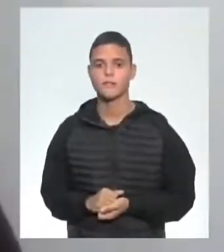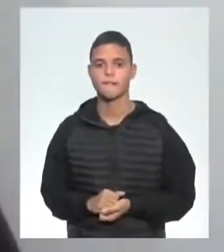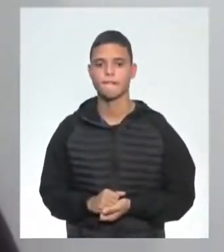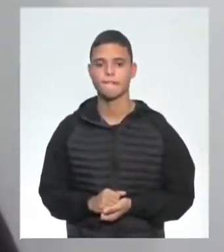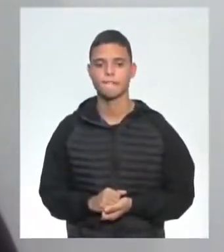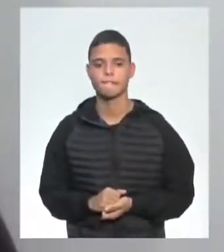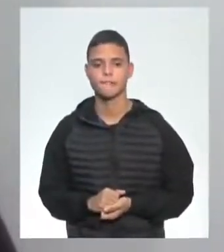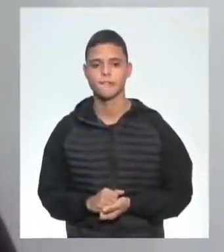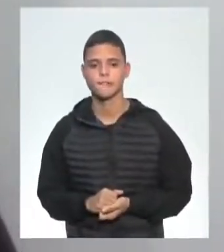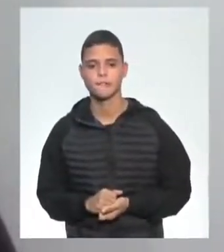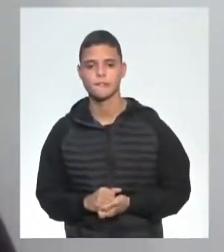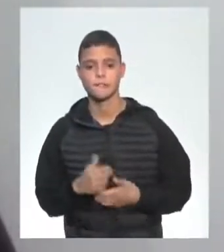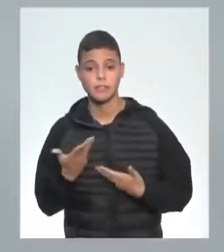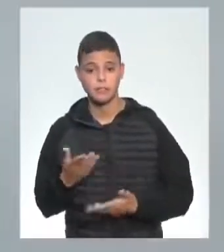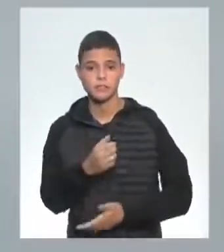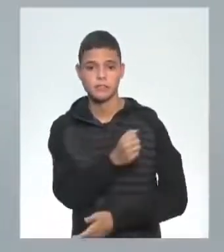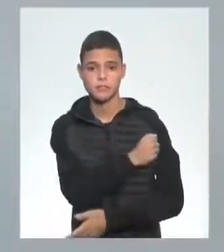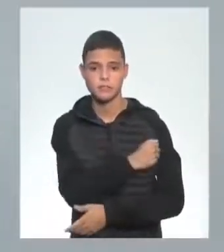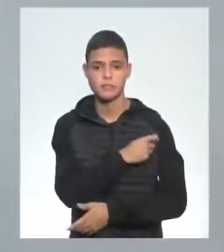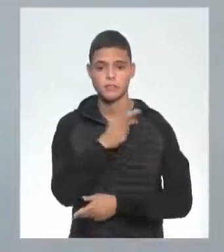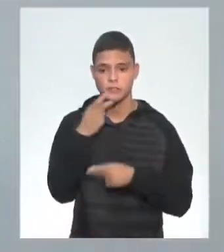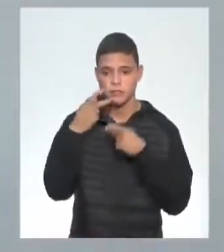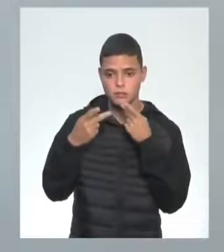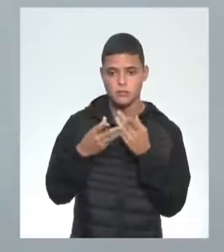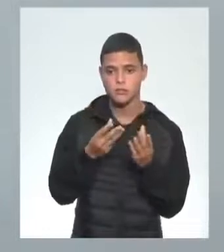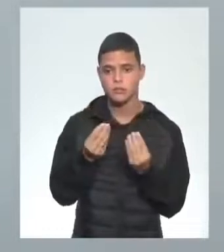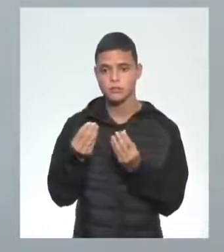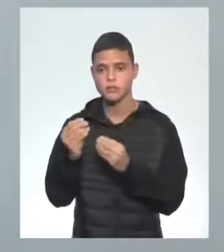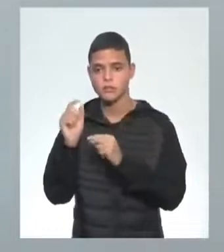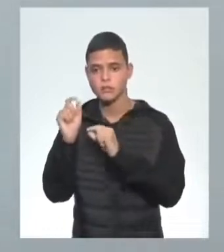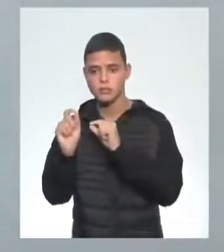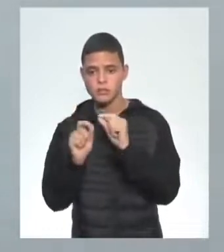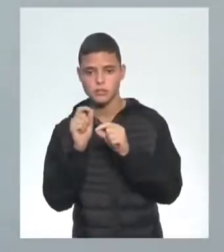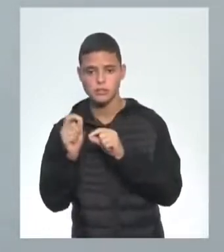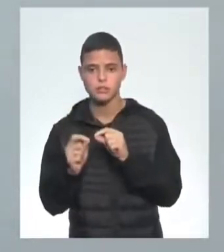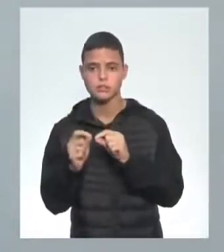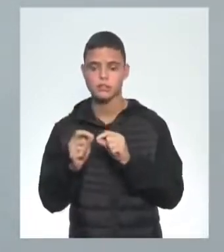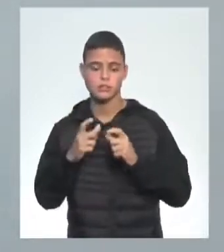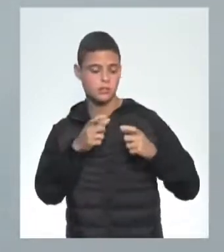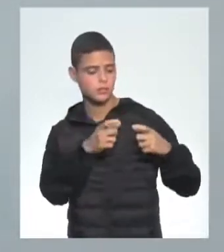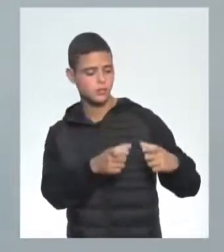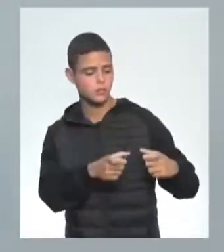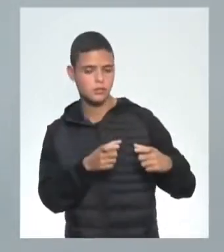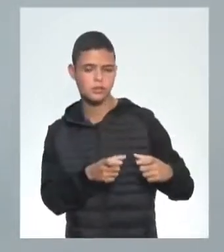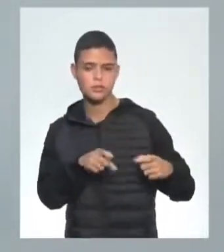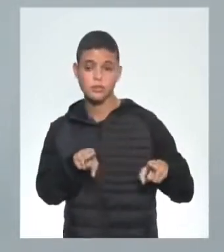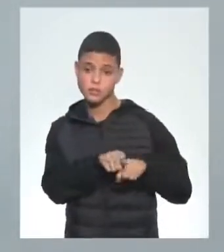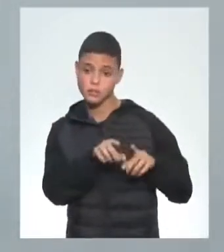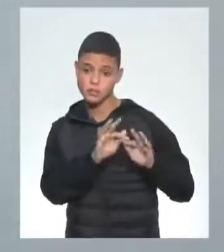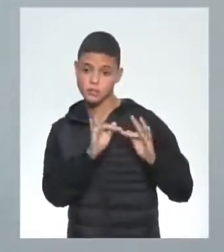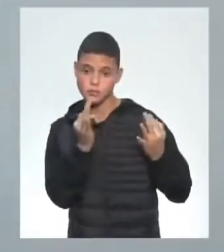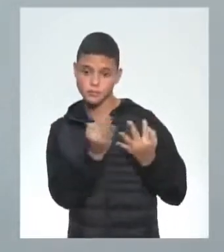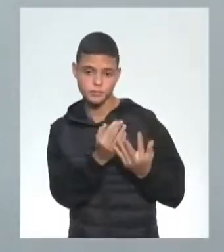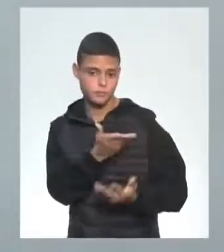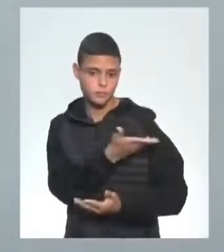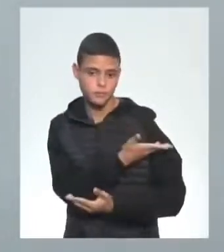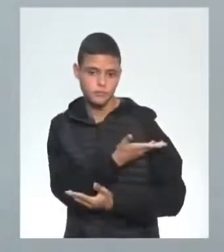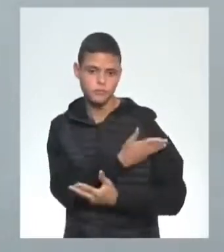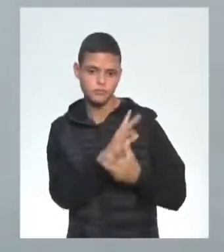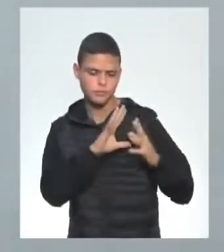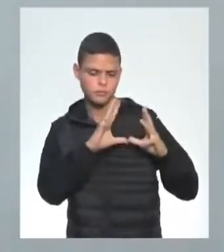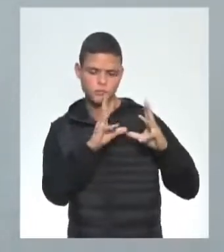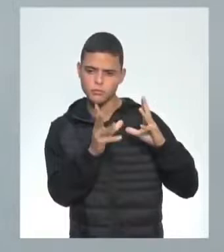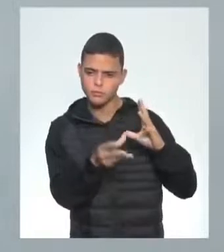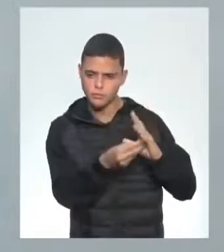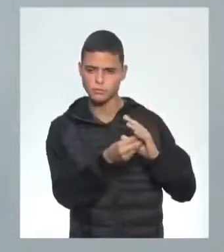aula. Os alunos falando muito da questão do lugar, mas da família, dos amigos, das